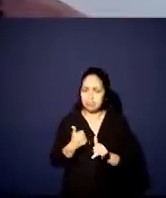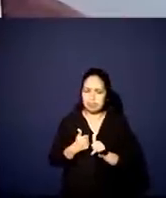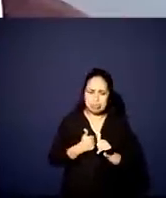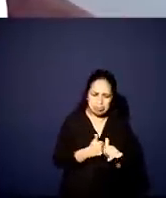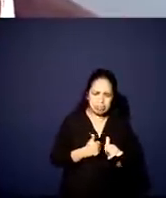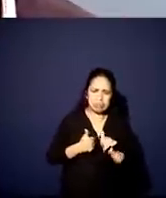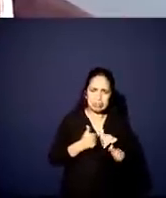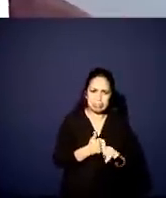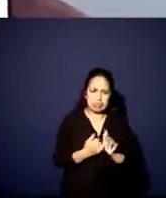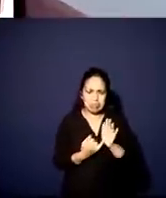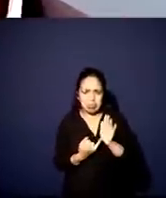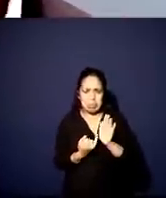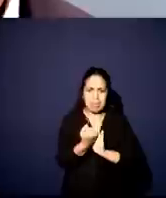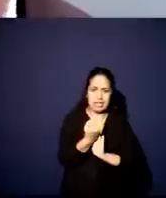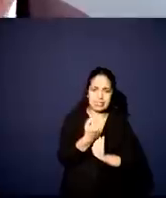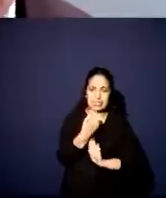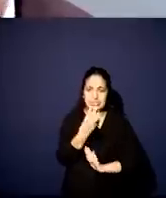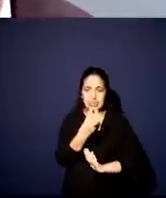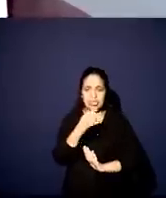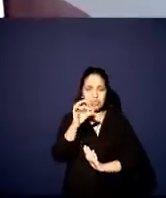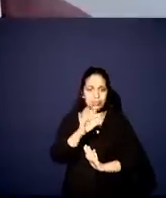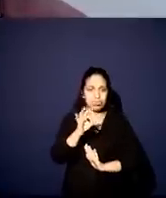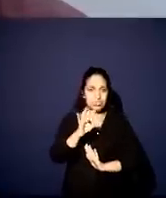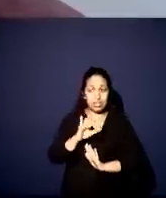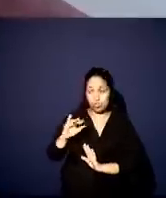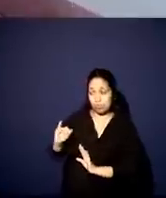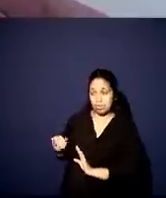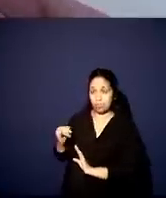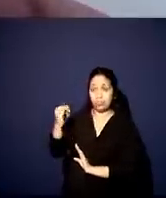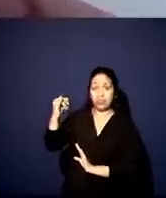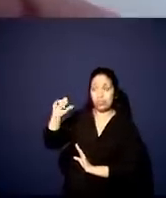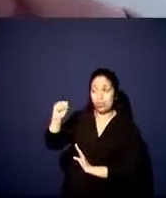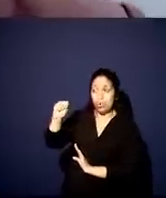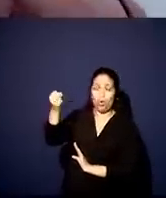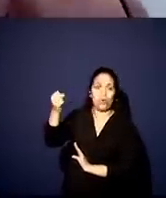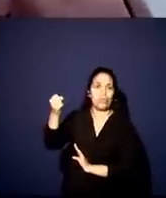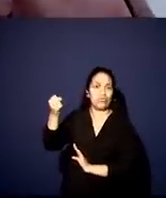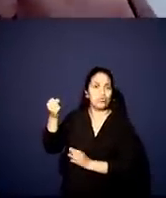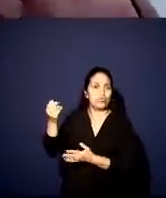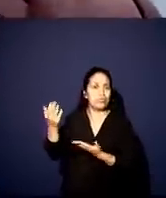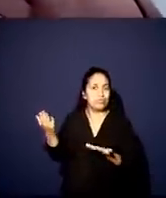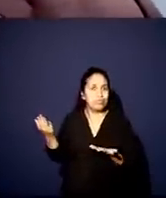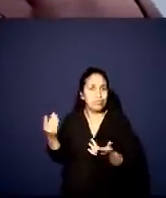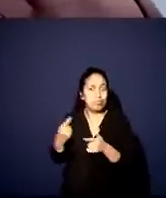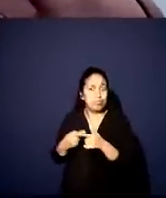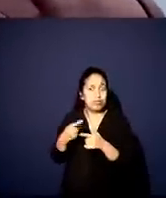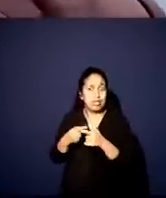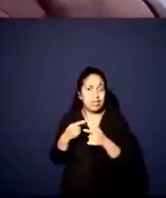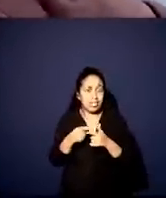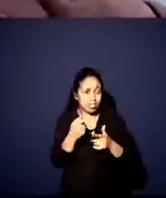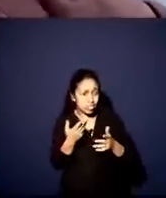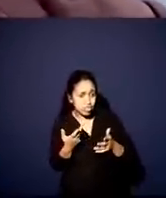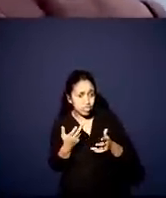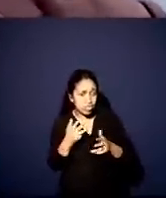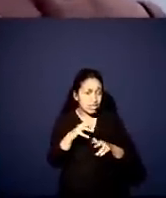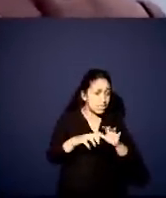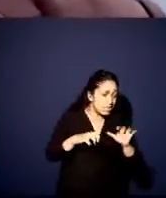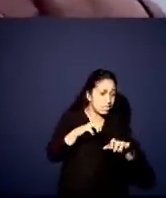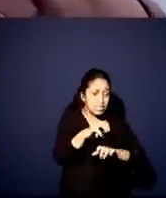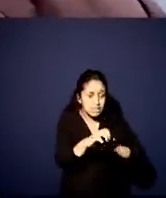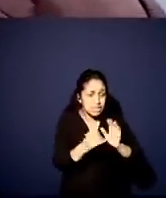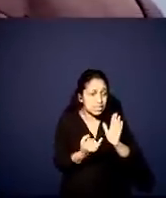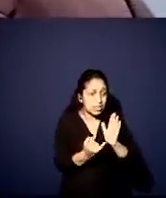uma meta de 3% e trabalhando com juro real de 8%. E por que a gente está perseguindo uma meta louca de